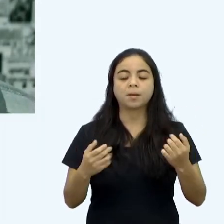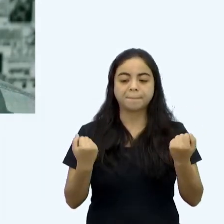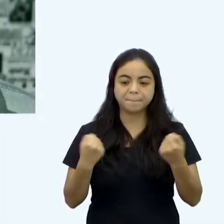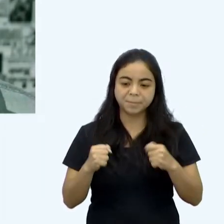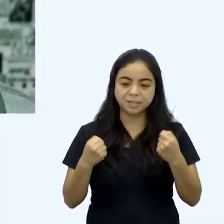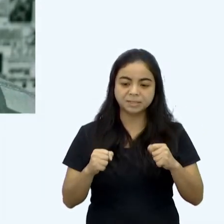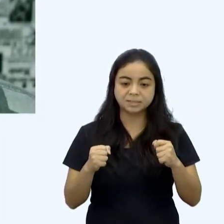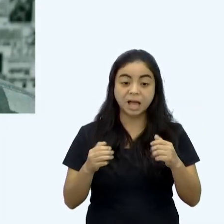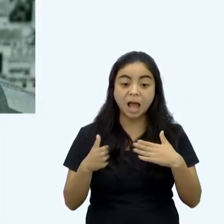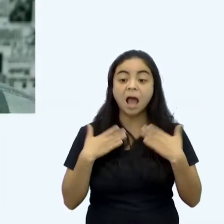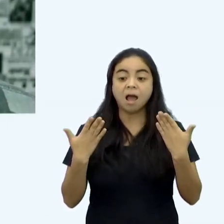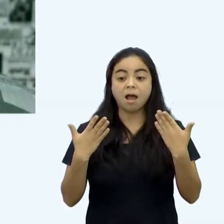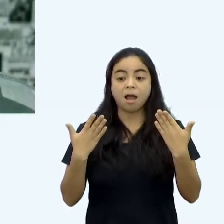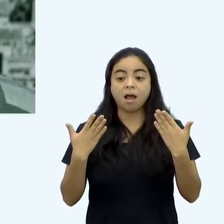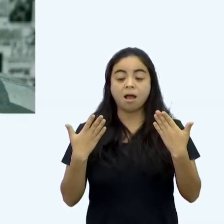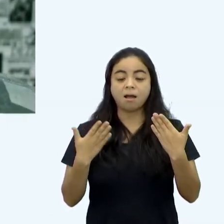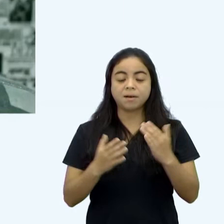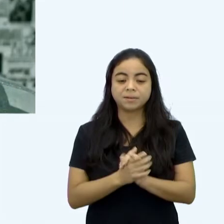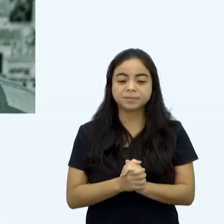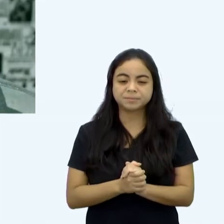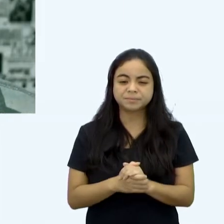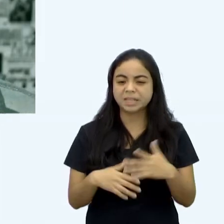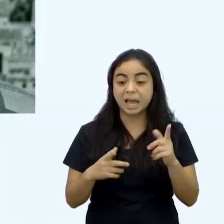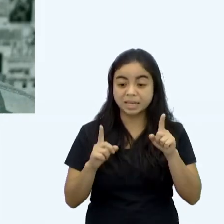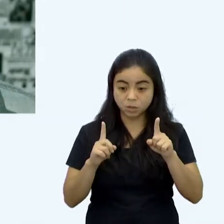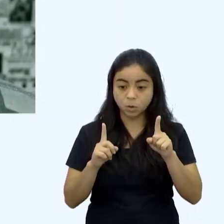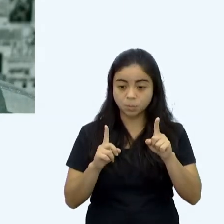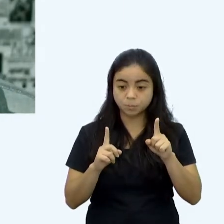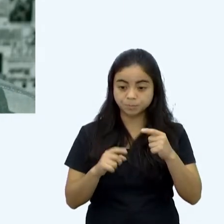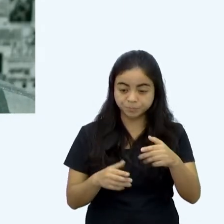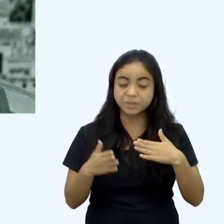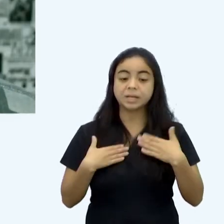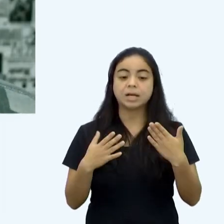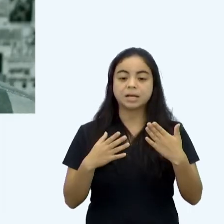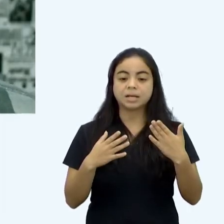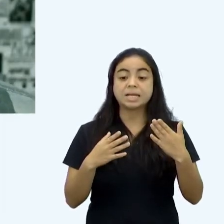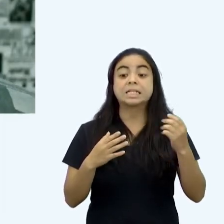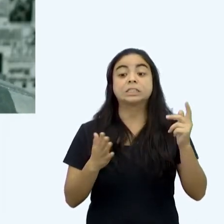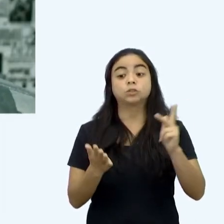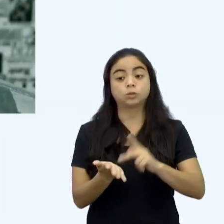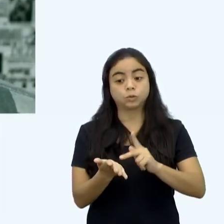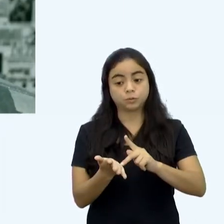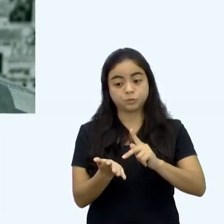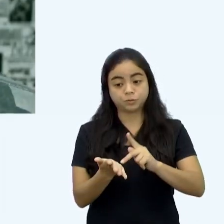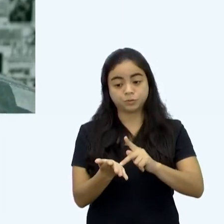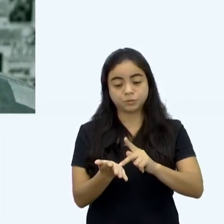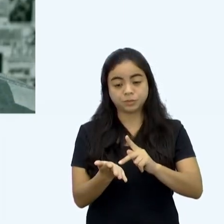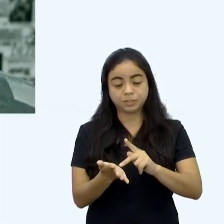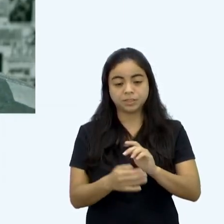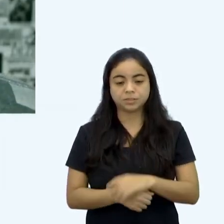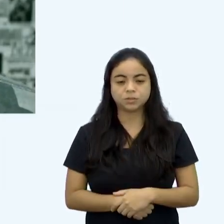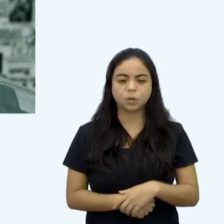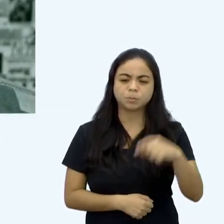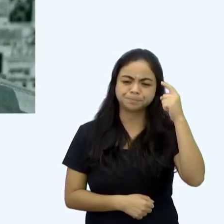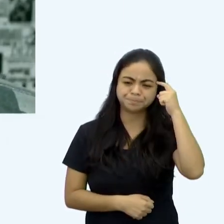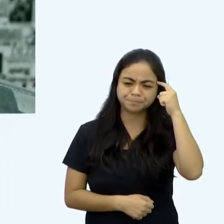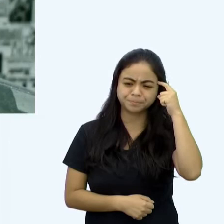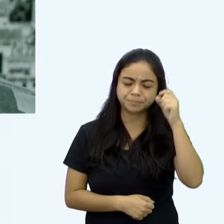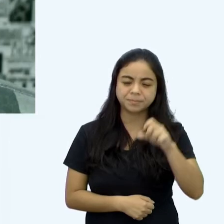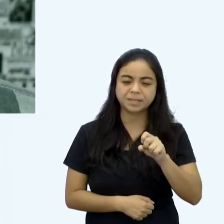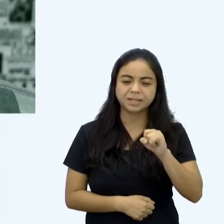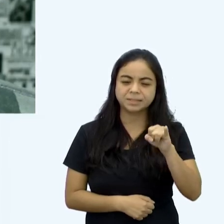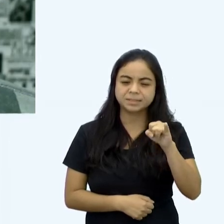ser inesperado. E quando eu falo inesperado, ele precisa ser inesperado realmente. Pensa comigo, se você